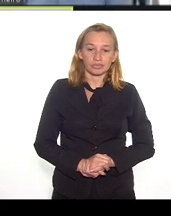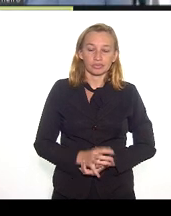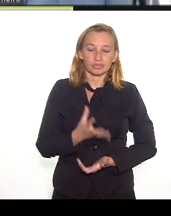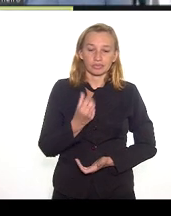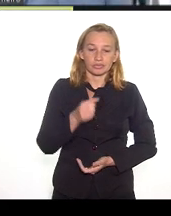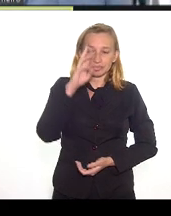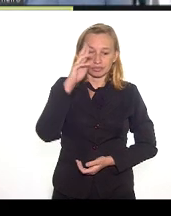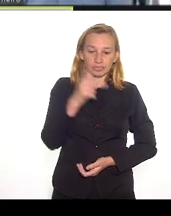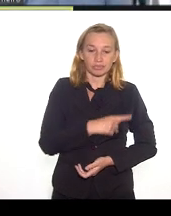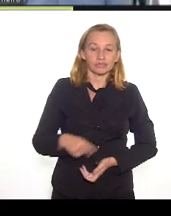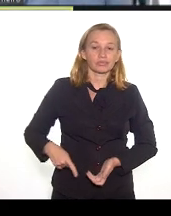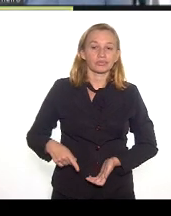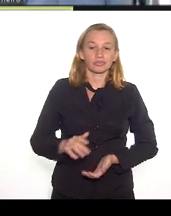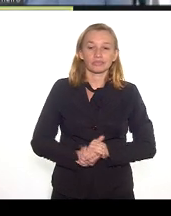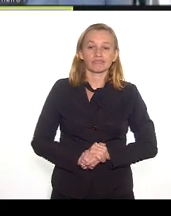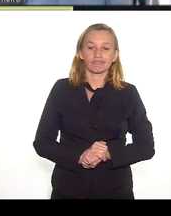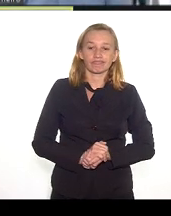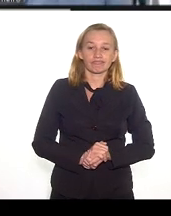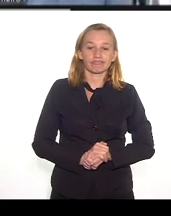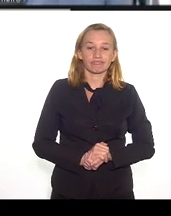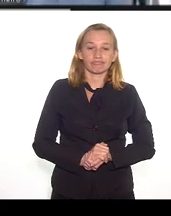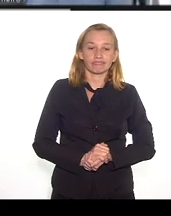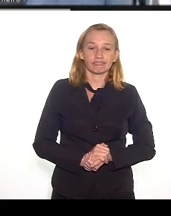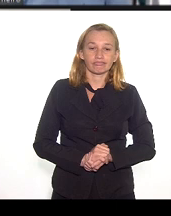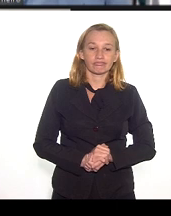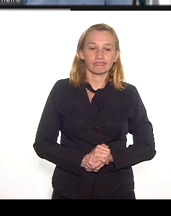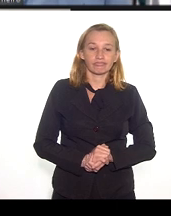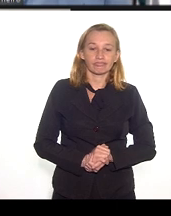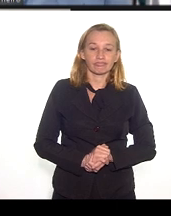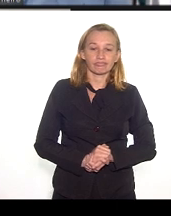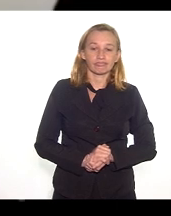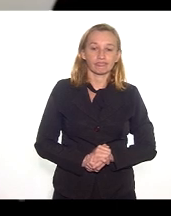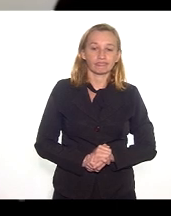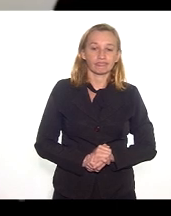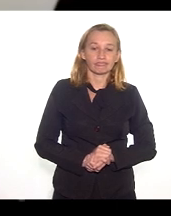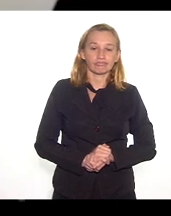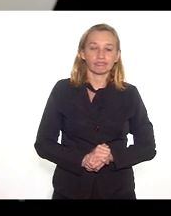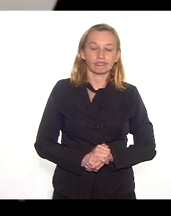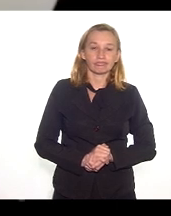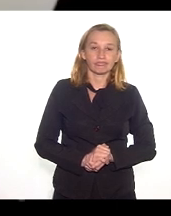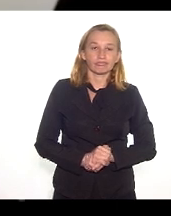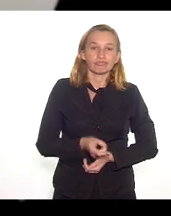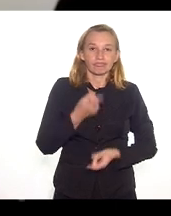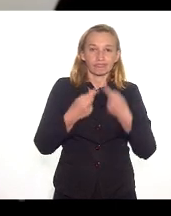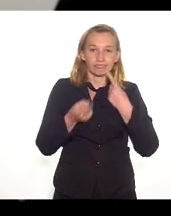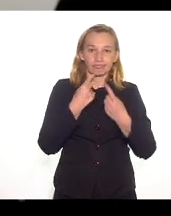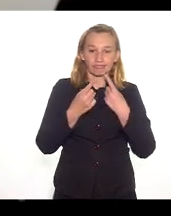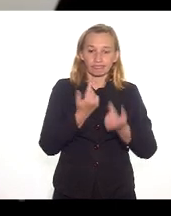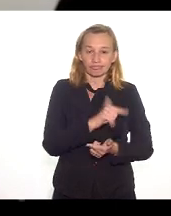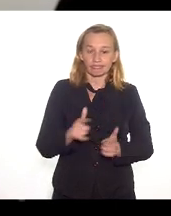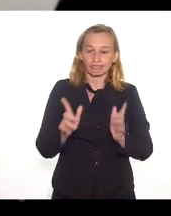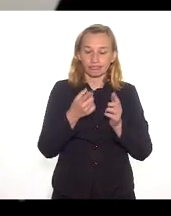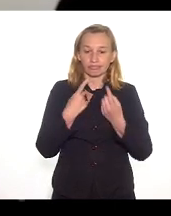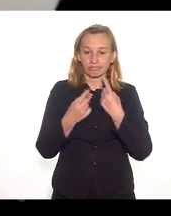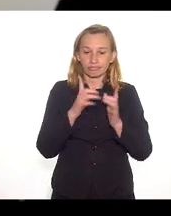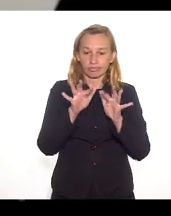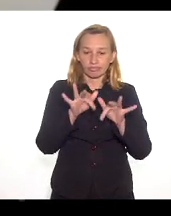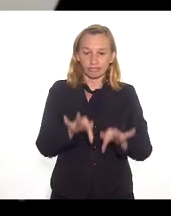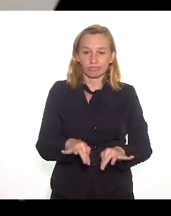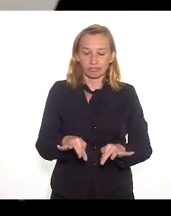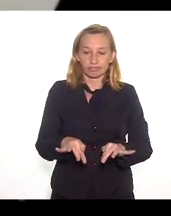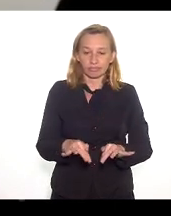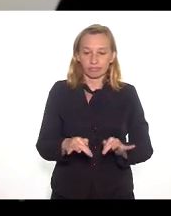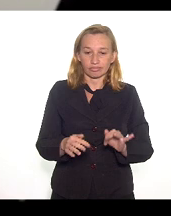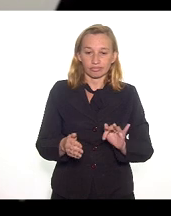Favorável, senhor presidente. Com parecer emitido em discussão. Não havendo que queira discutir, encerrada a